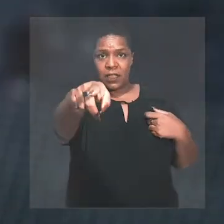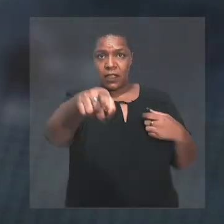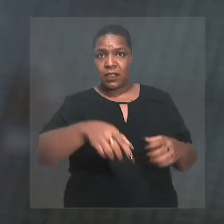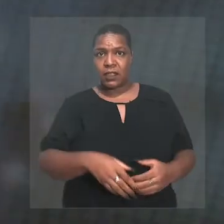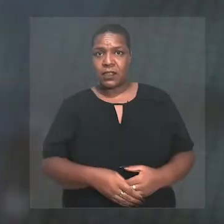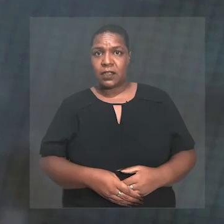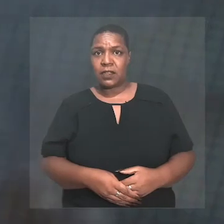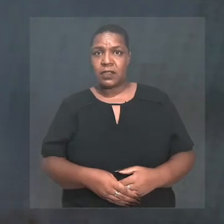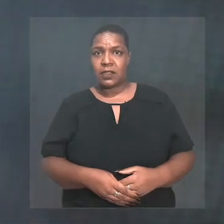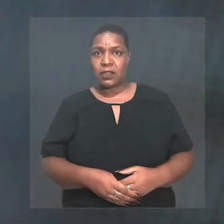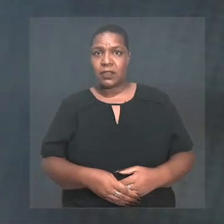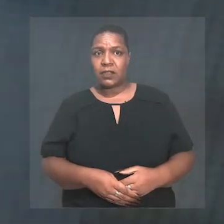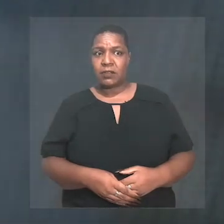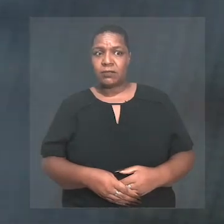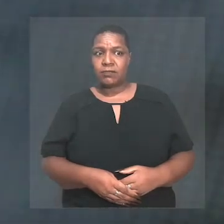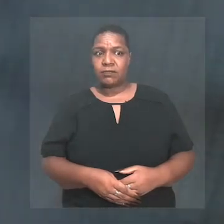aí.